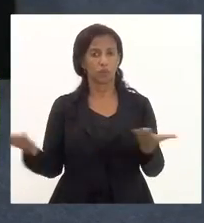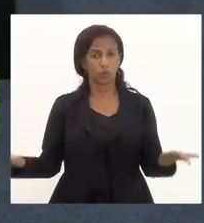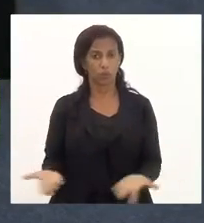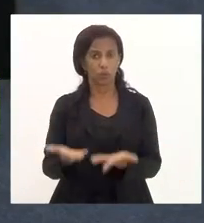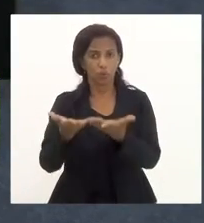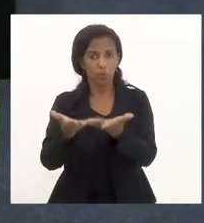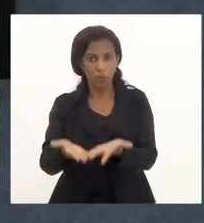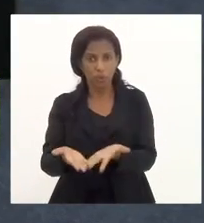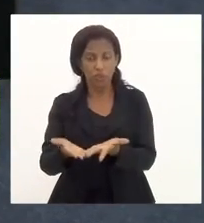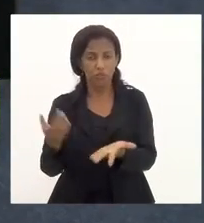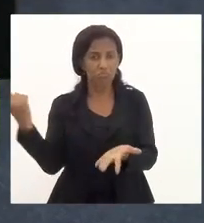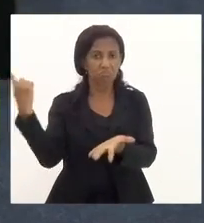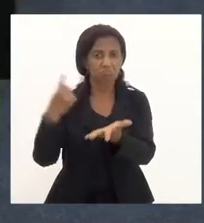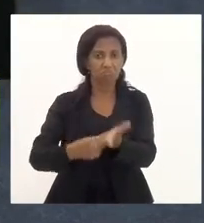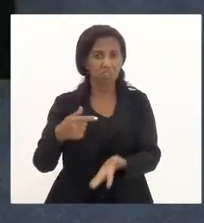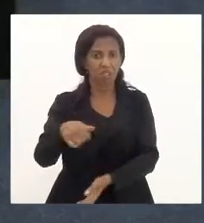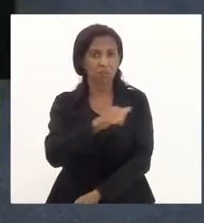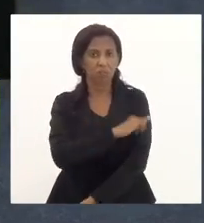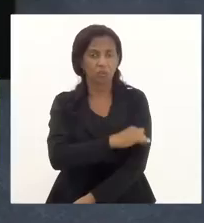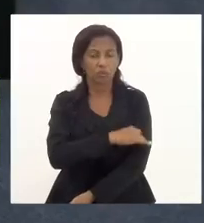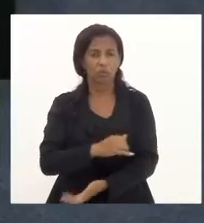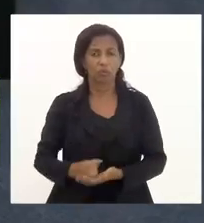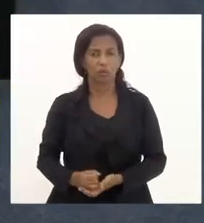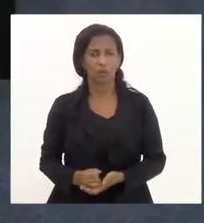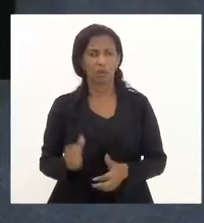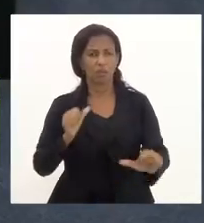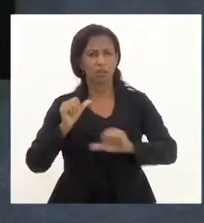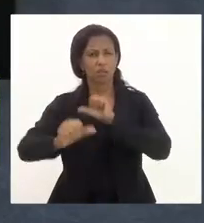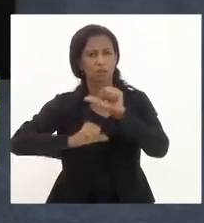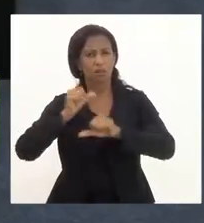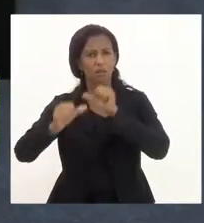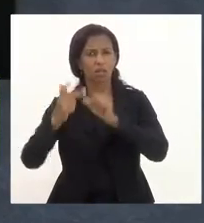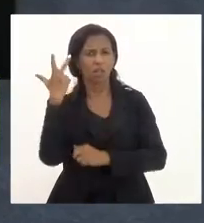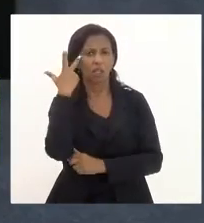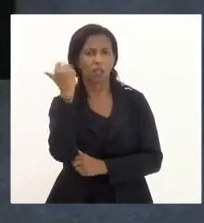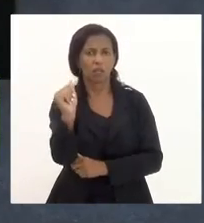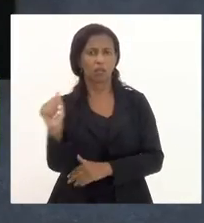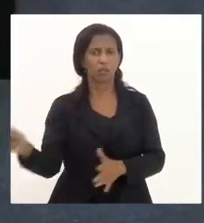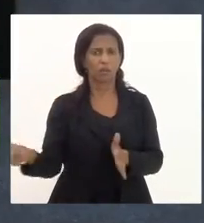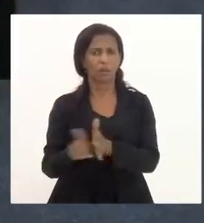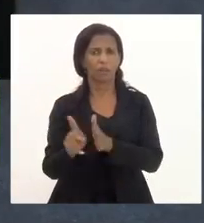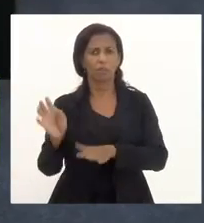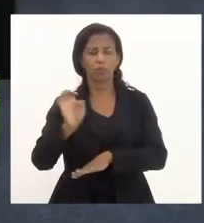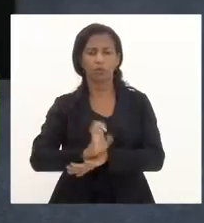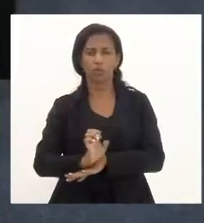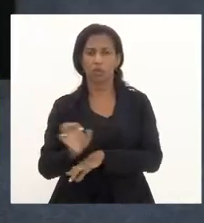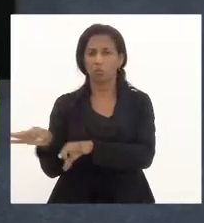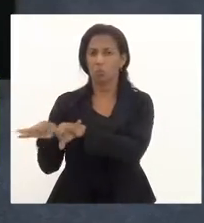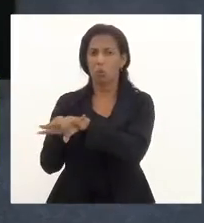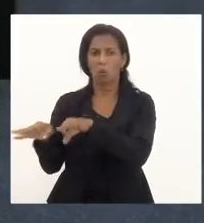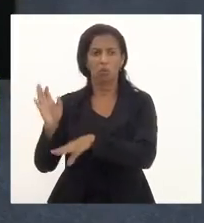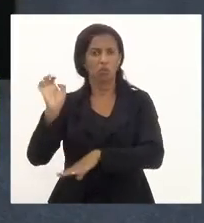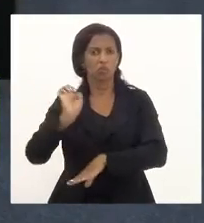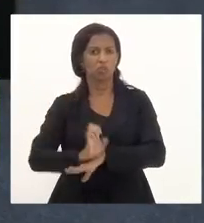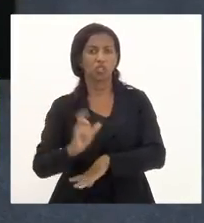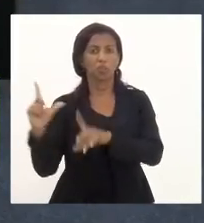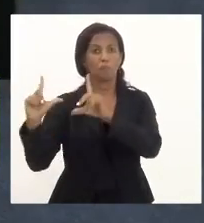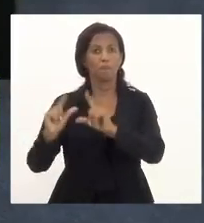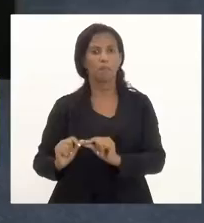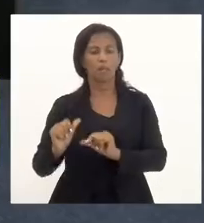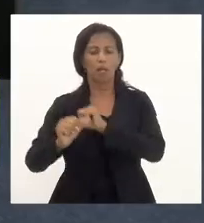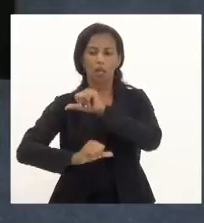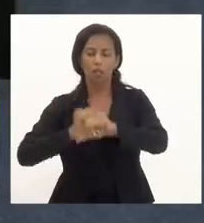porque tá sendo chancelado aqui no Rio de Janeiro é uma transformação da natureza do estado não é um projeto de estado mínimo